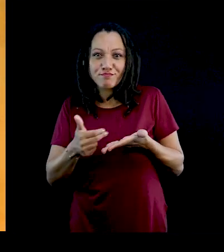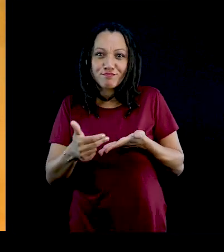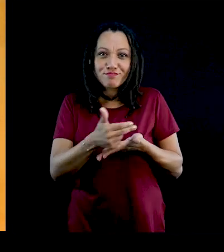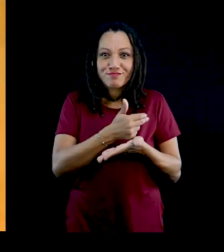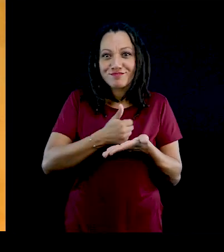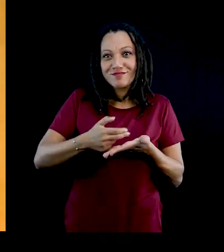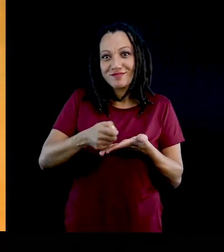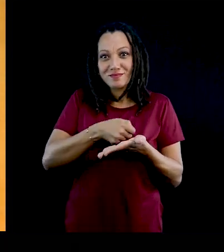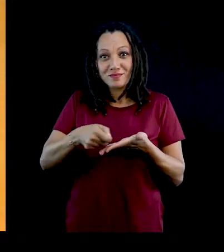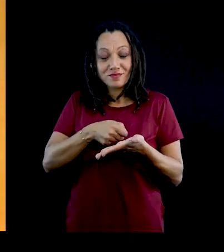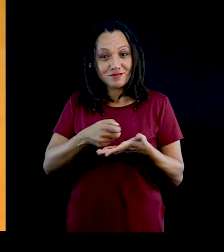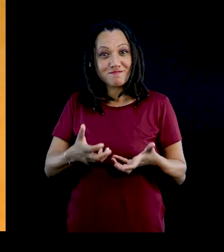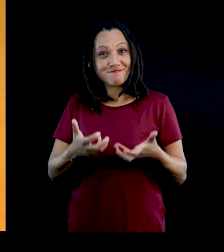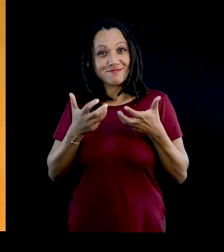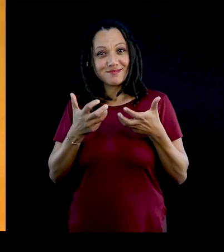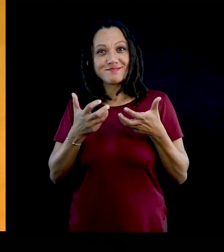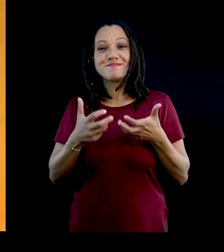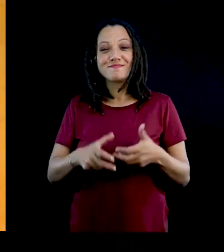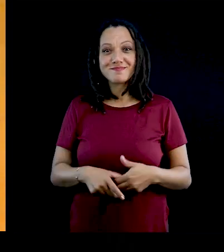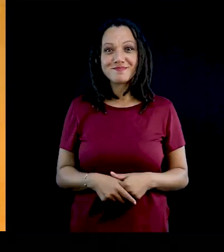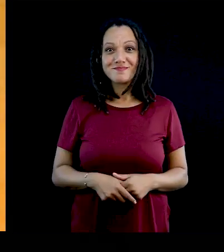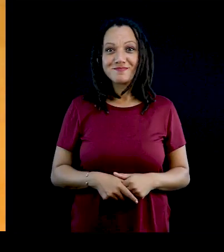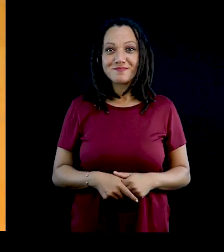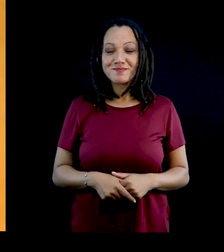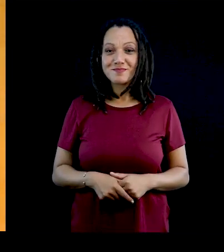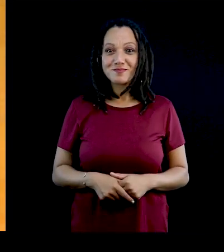dar mais destaque para ele.